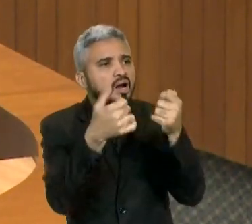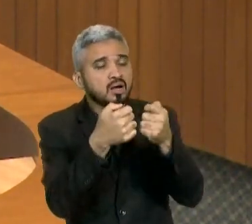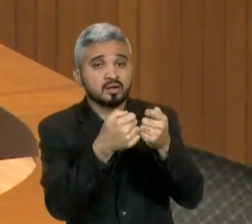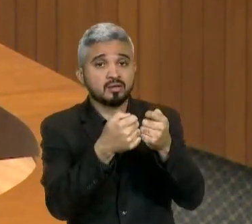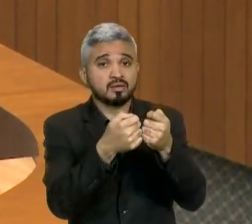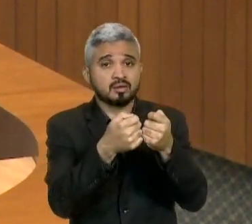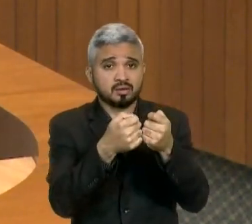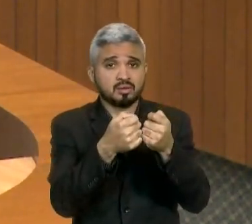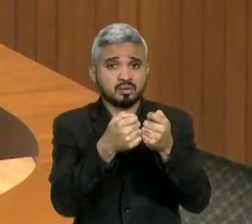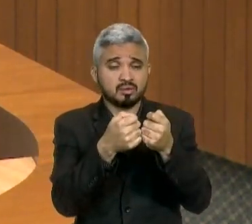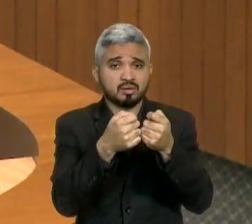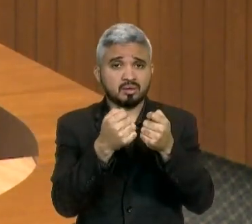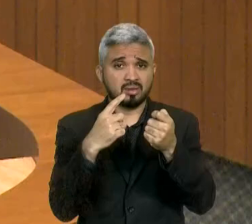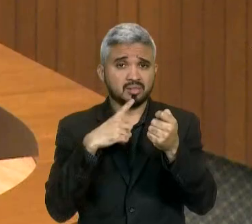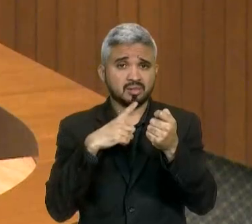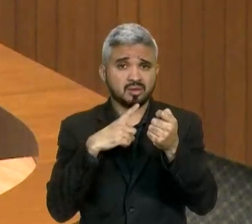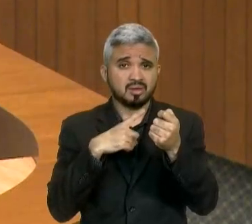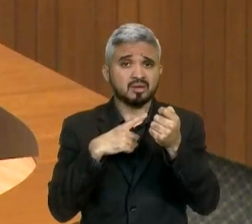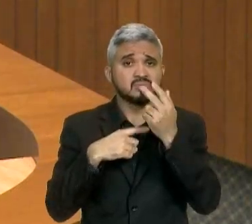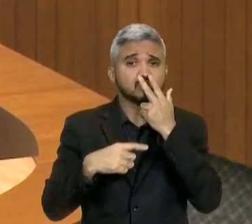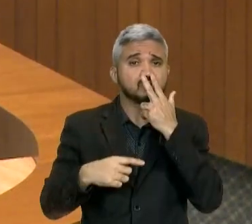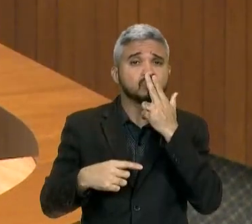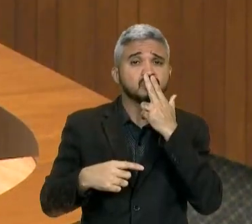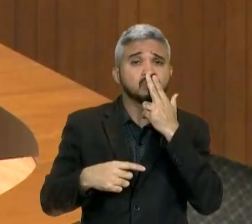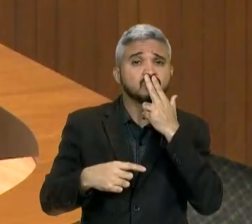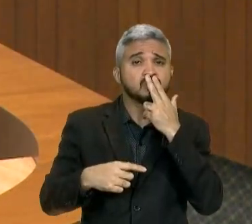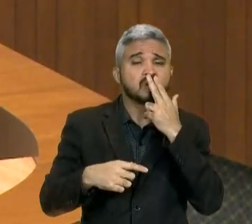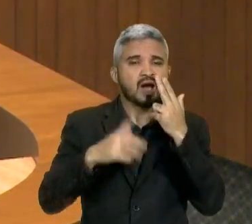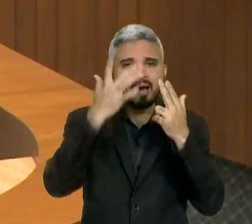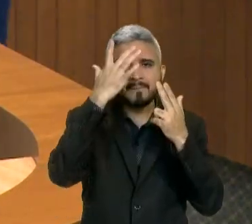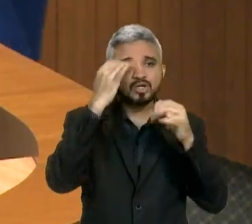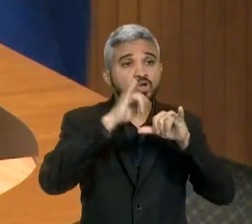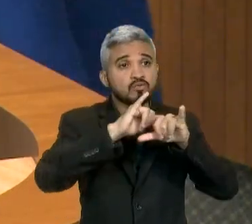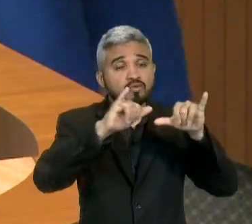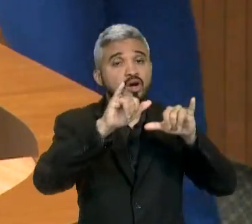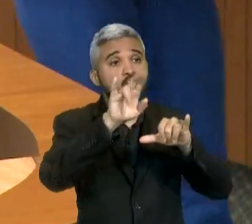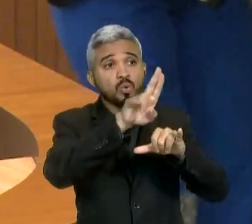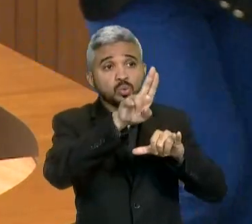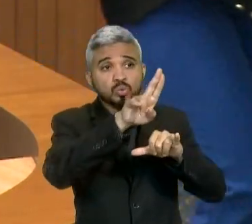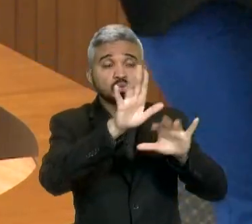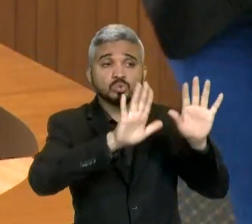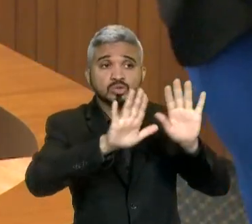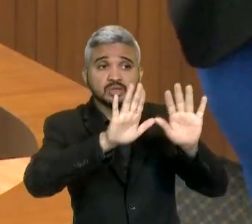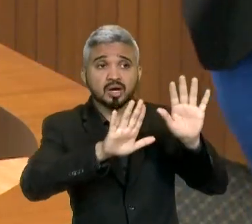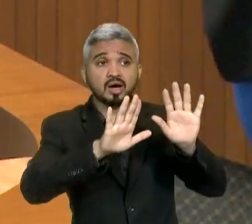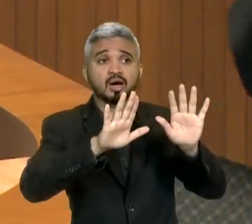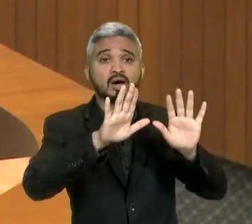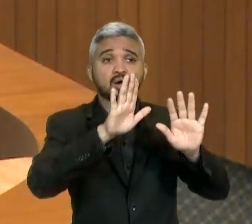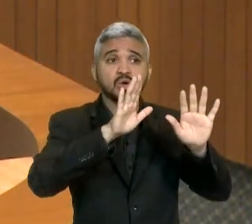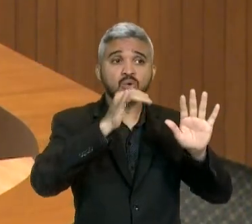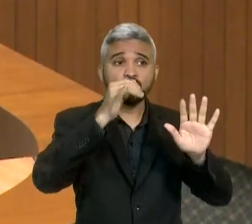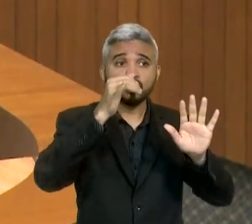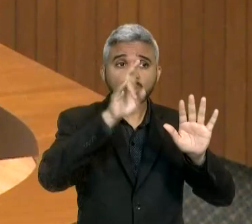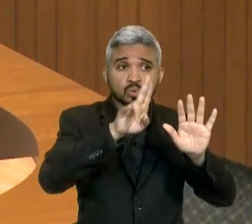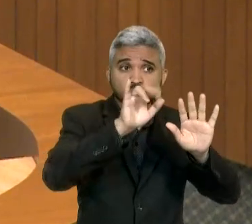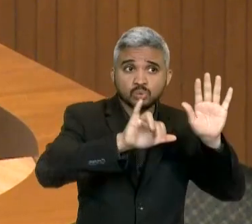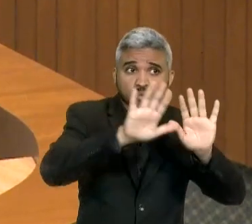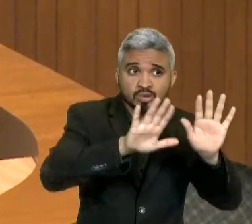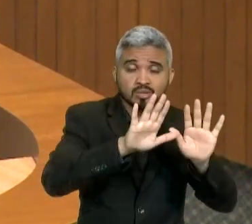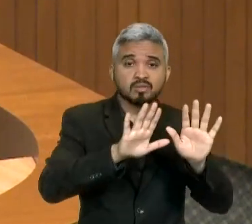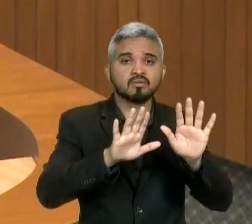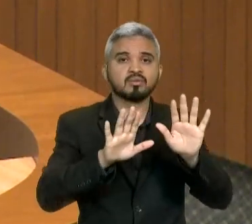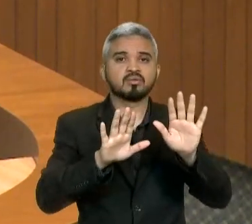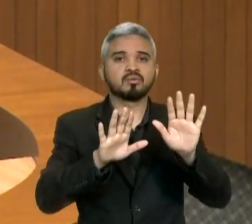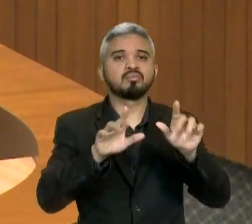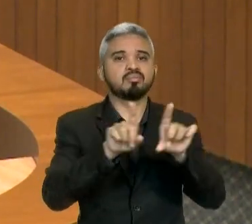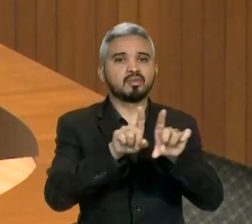diz use com moderação, por vício da bebida, que se diz aprecie com moderação. Em breve, aí,